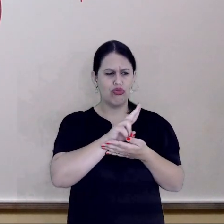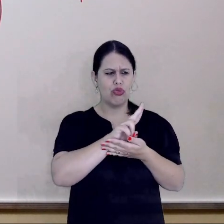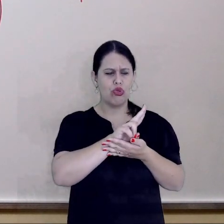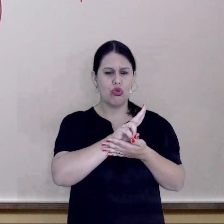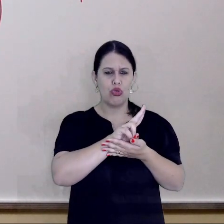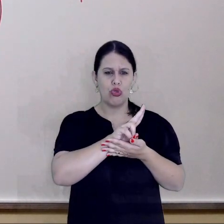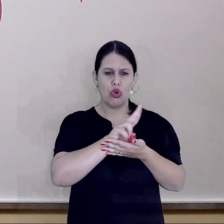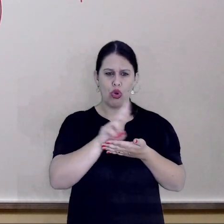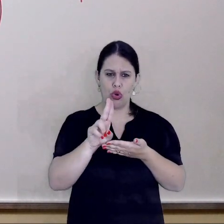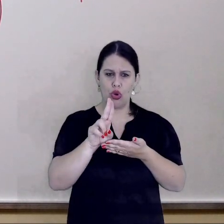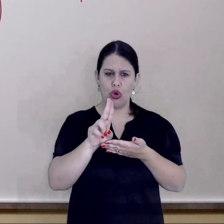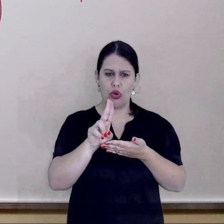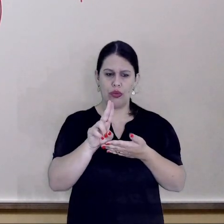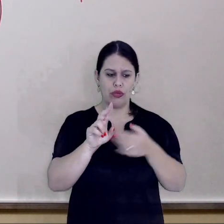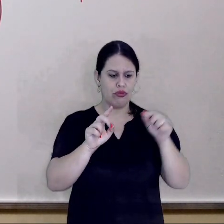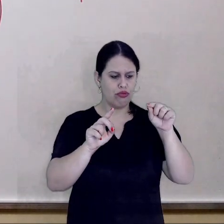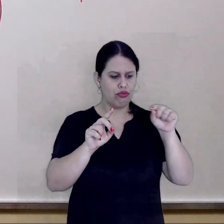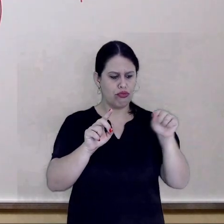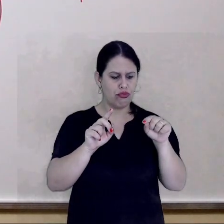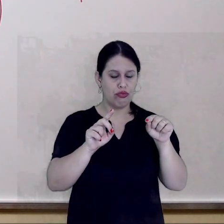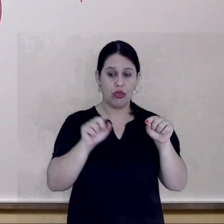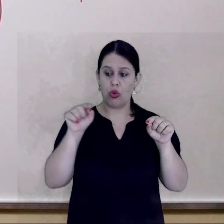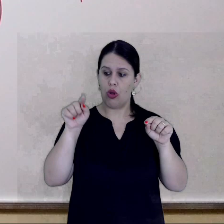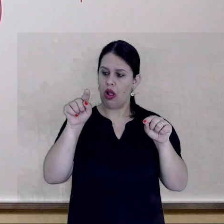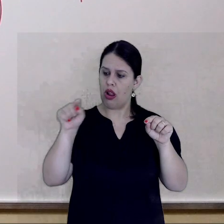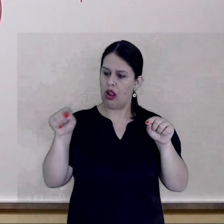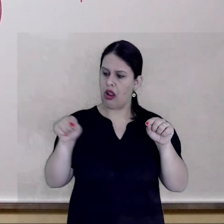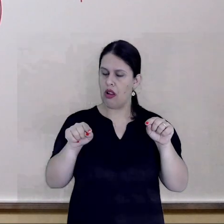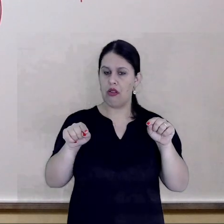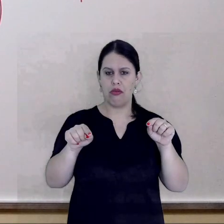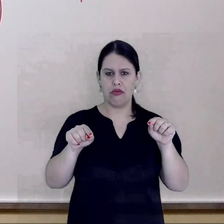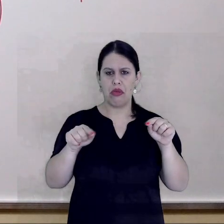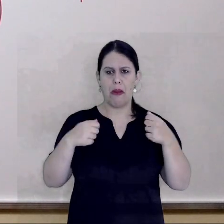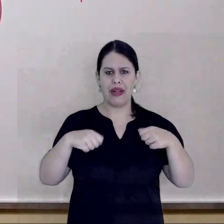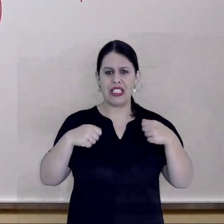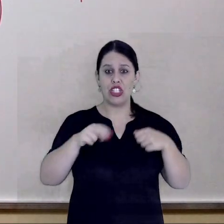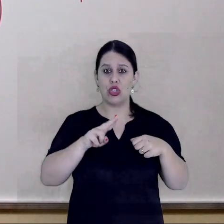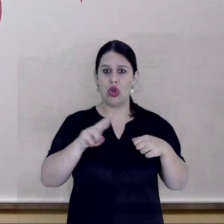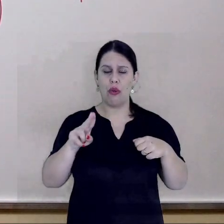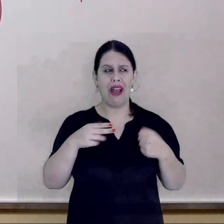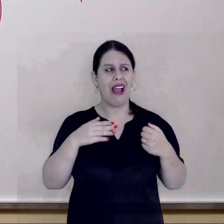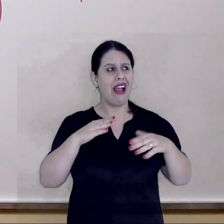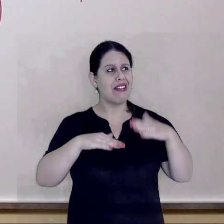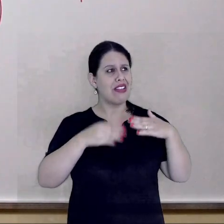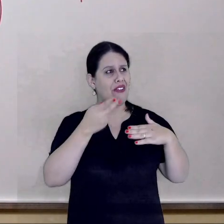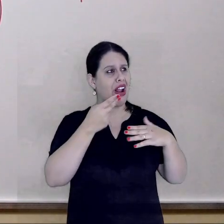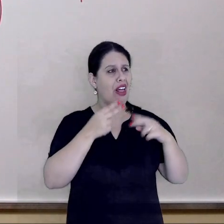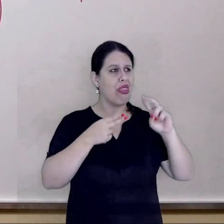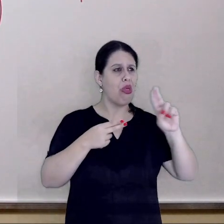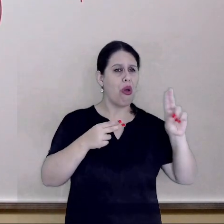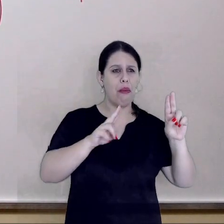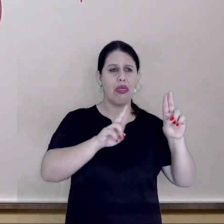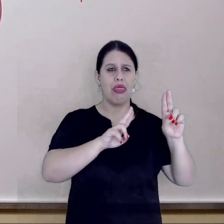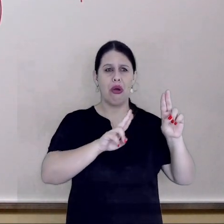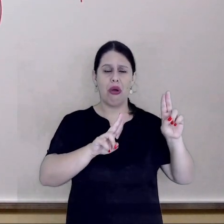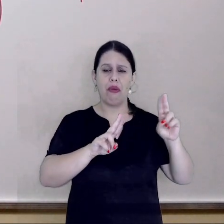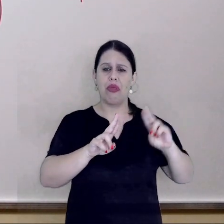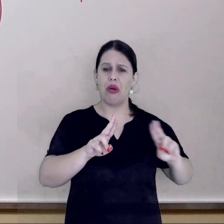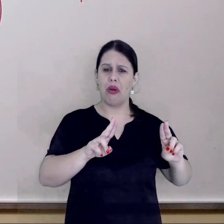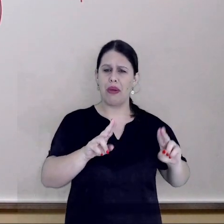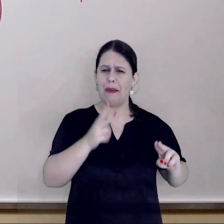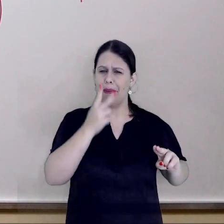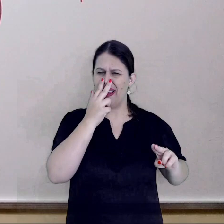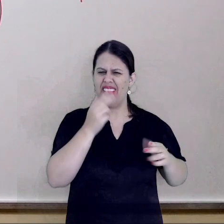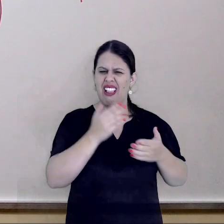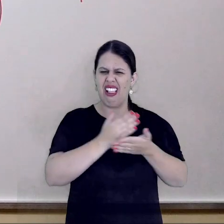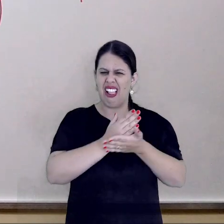nome do lado sem setinha e do lado com setinha do vetor? Às vezes a gente fica definindo o nome das coisas e parece